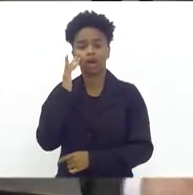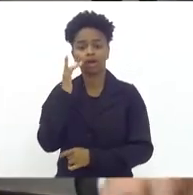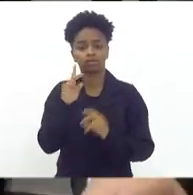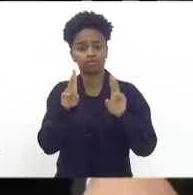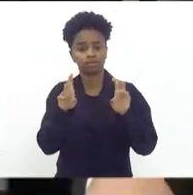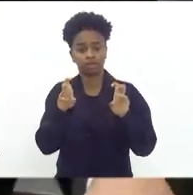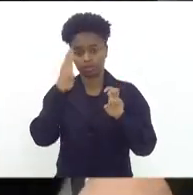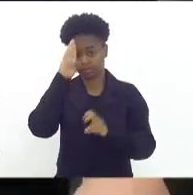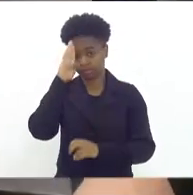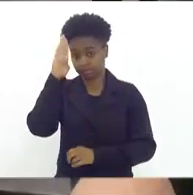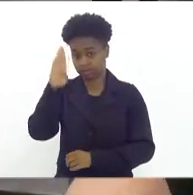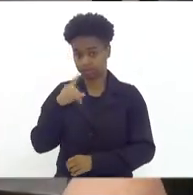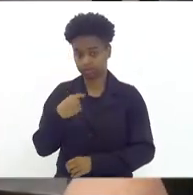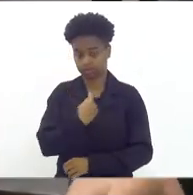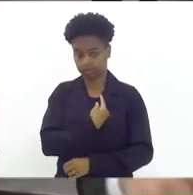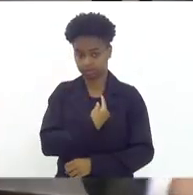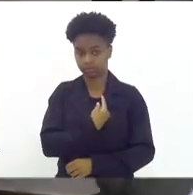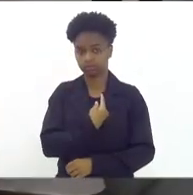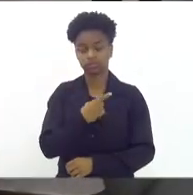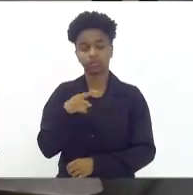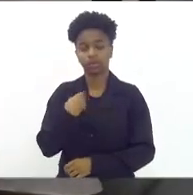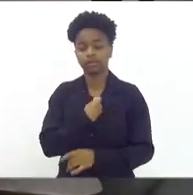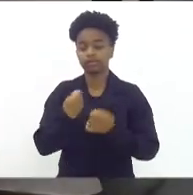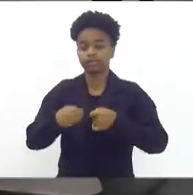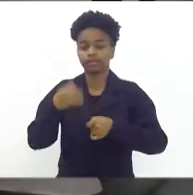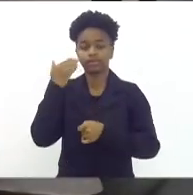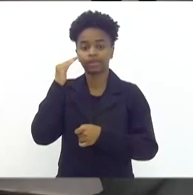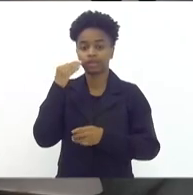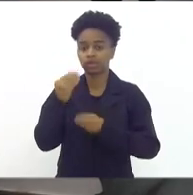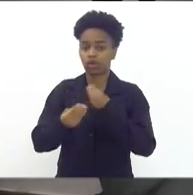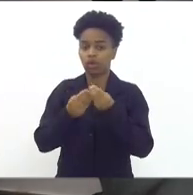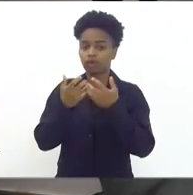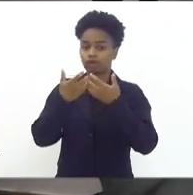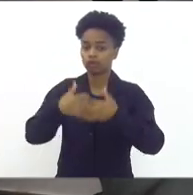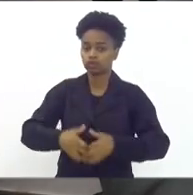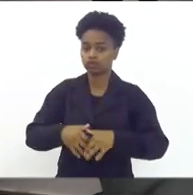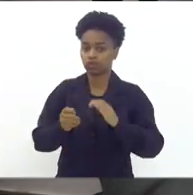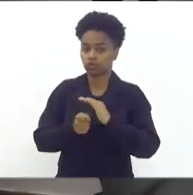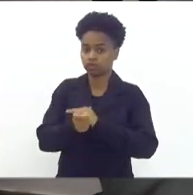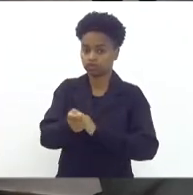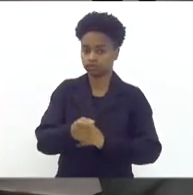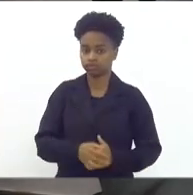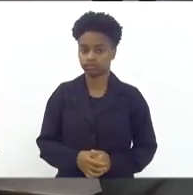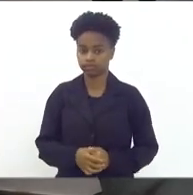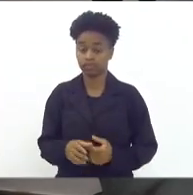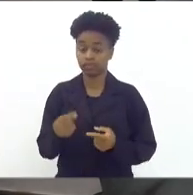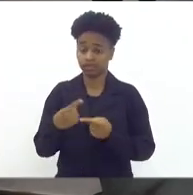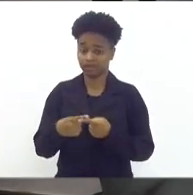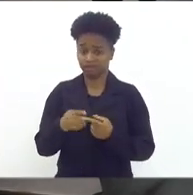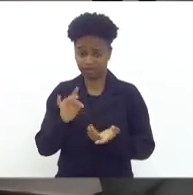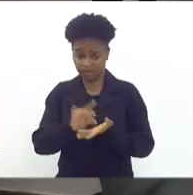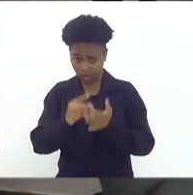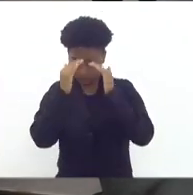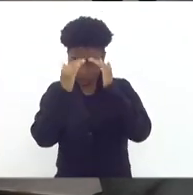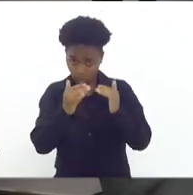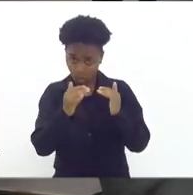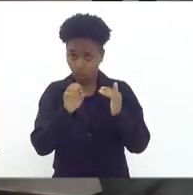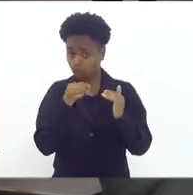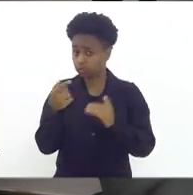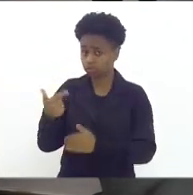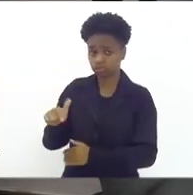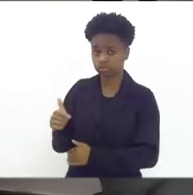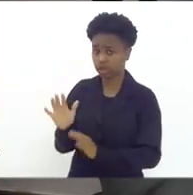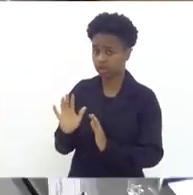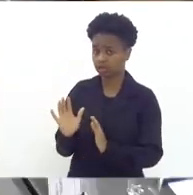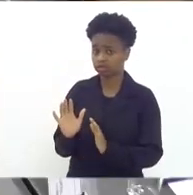central para todos nós é entender melhor seus investimentos na verdade estão sendo cumpridos quais são ou se não estão